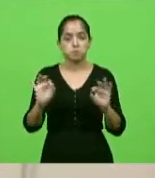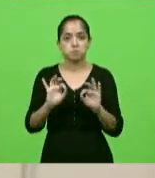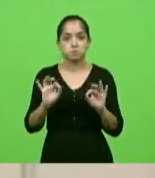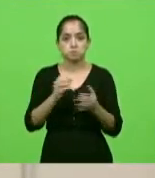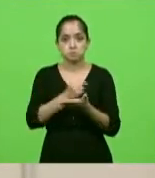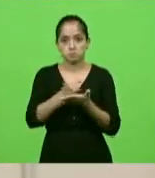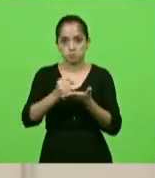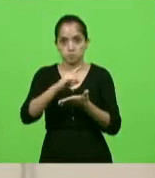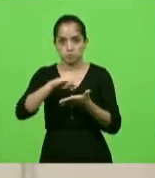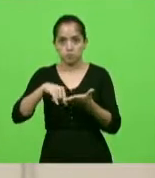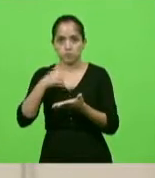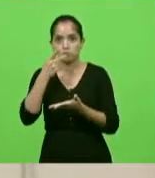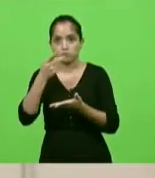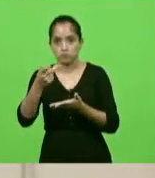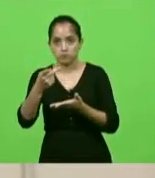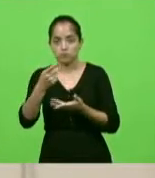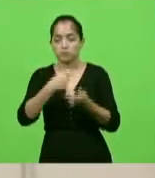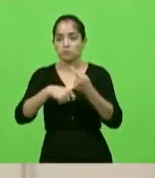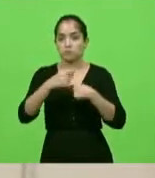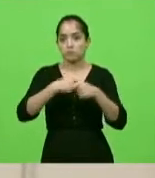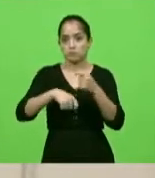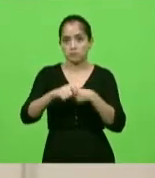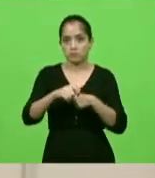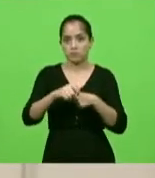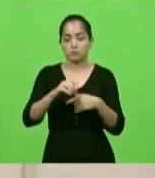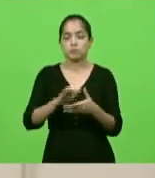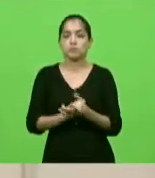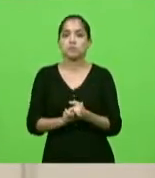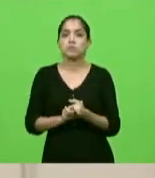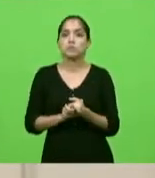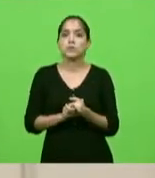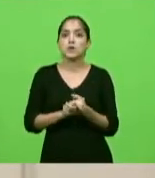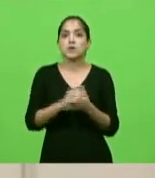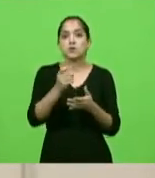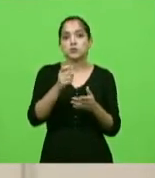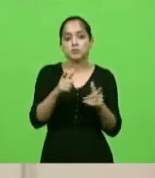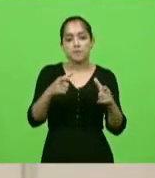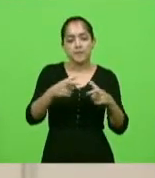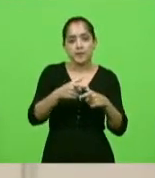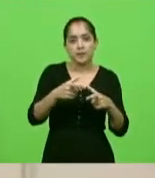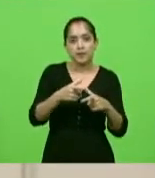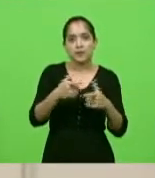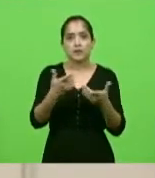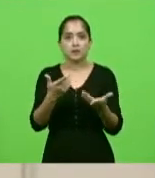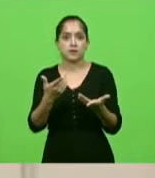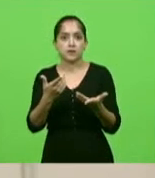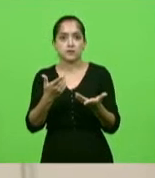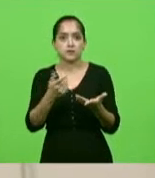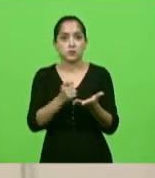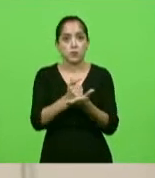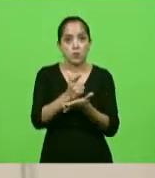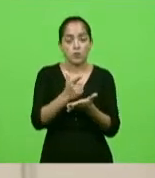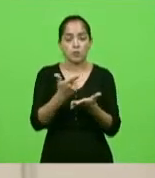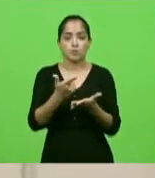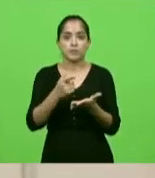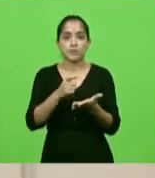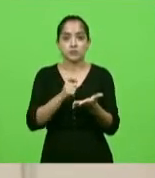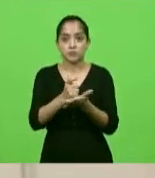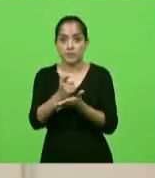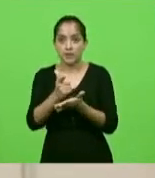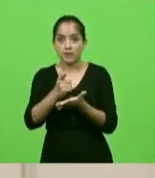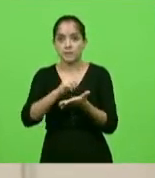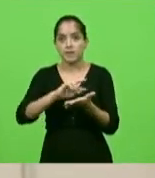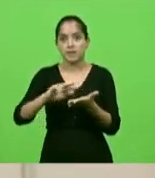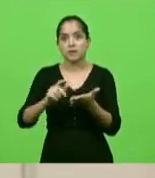contrato verbal com a administração, salvo de pequenas compras de pronto pagamento, assim entendidas aquelas